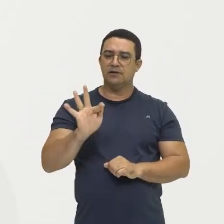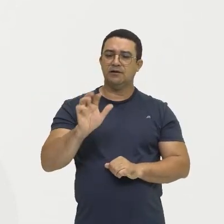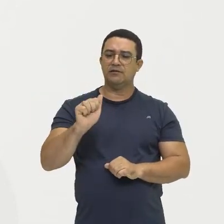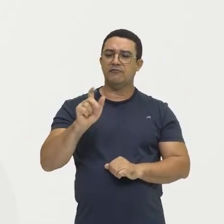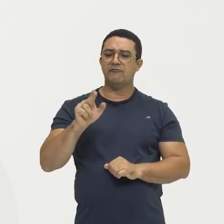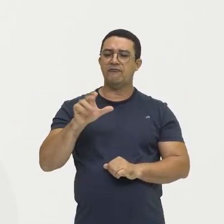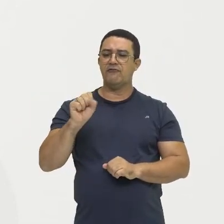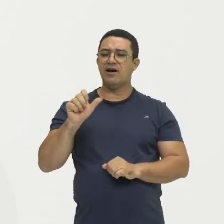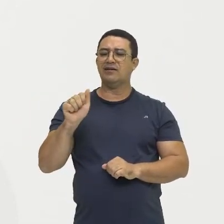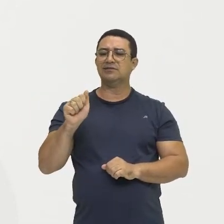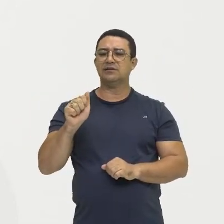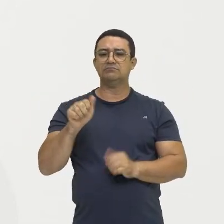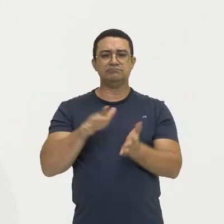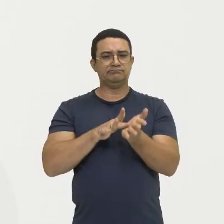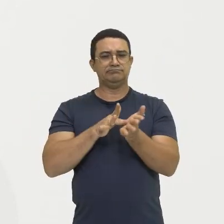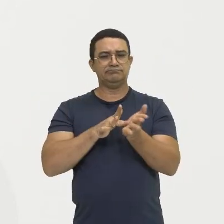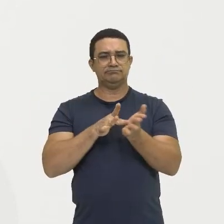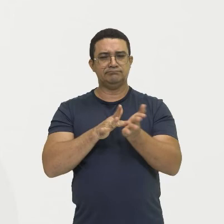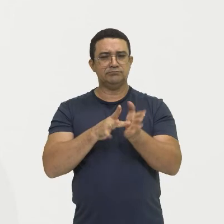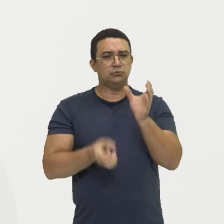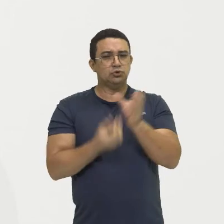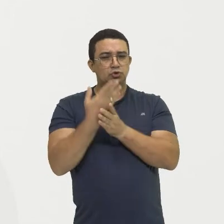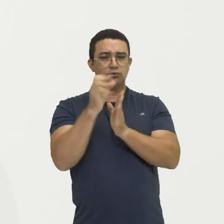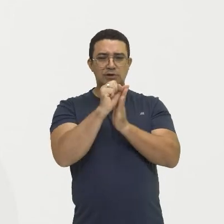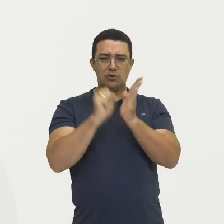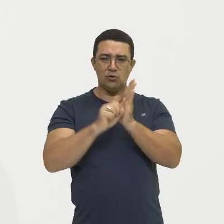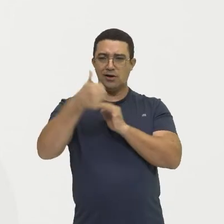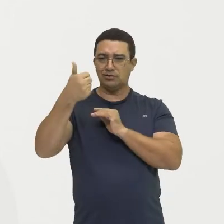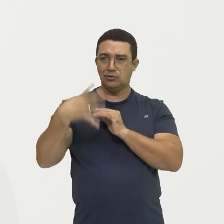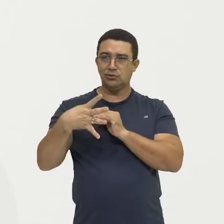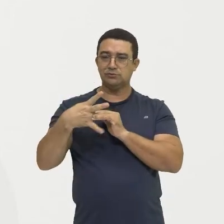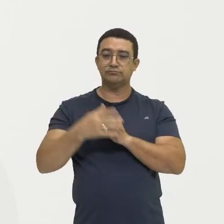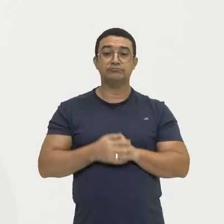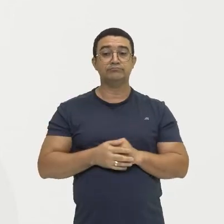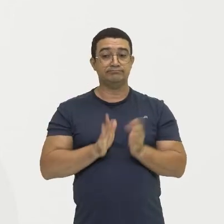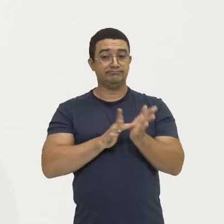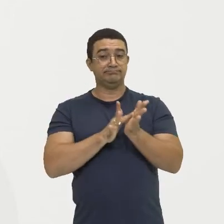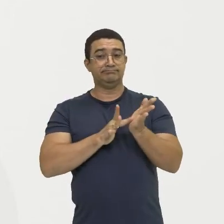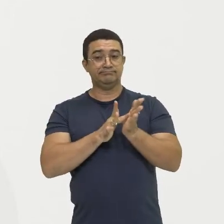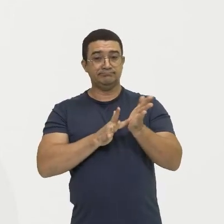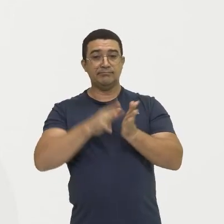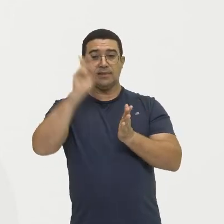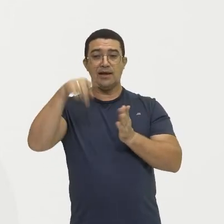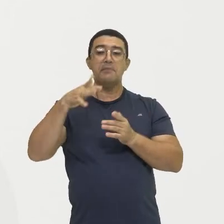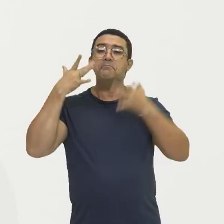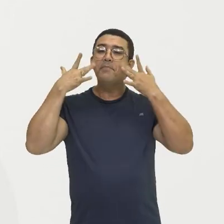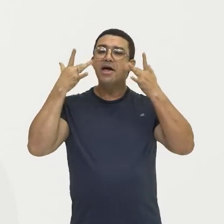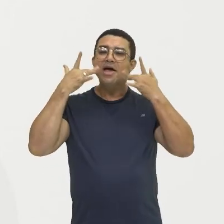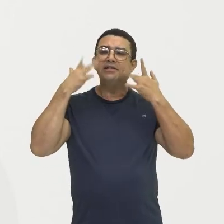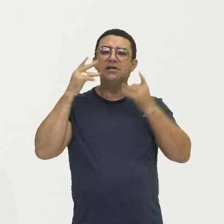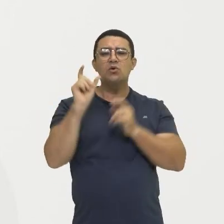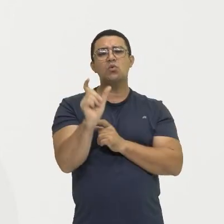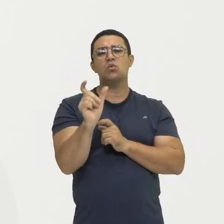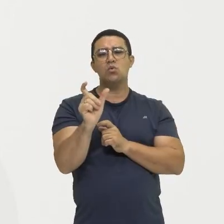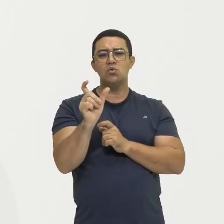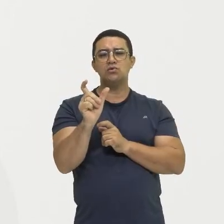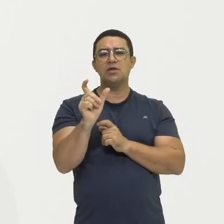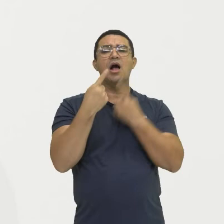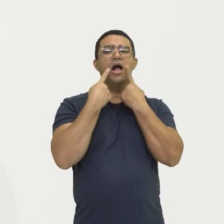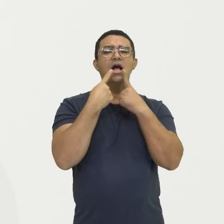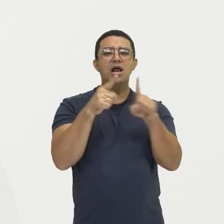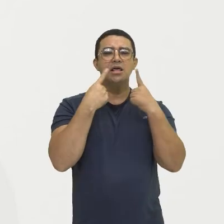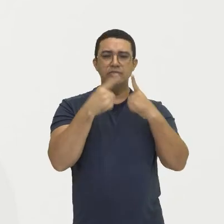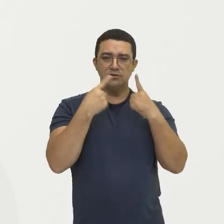farsa? Surgida por volta do século XIV, a farsa designa uma curta peça teatral de